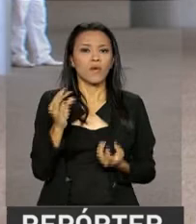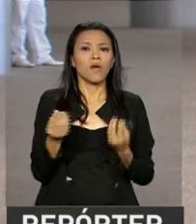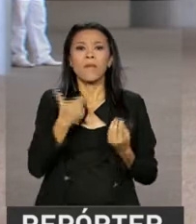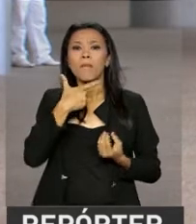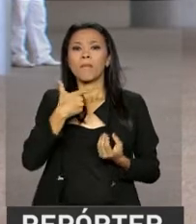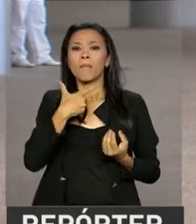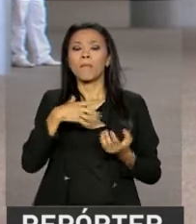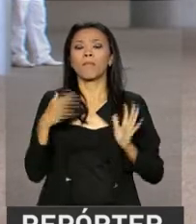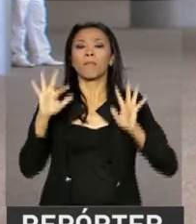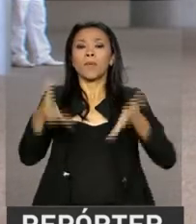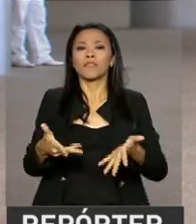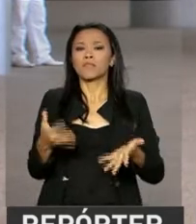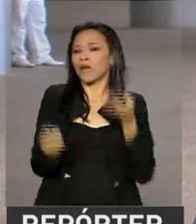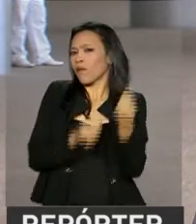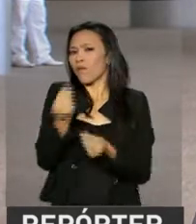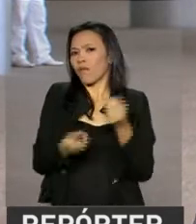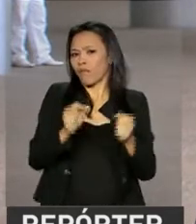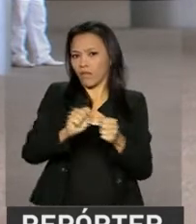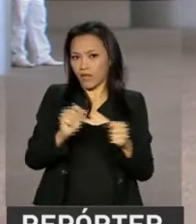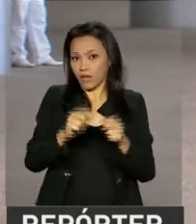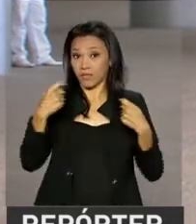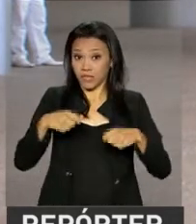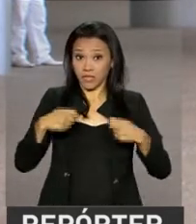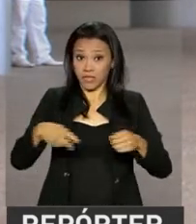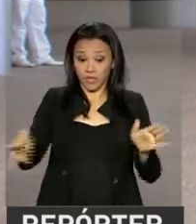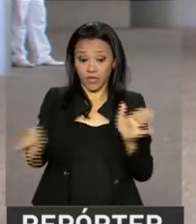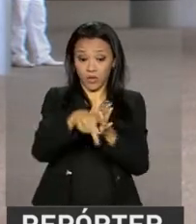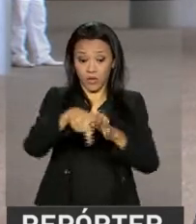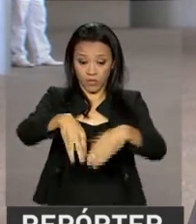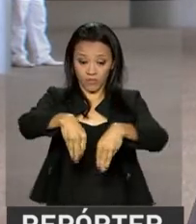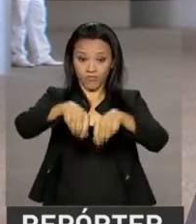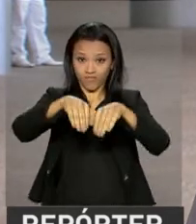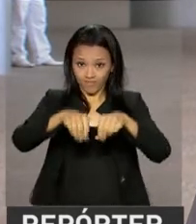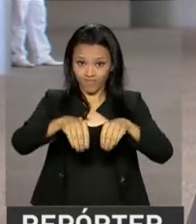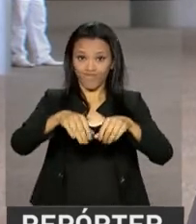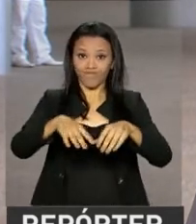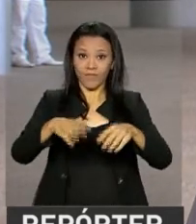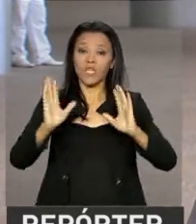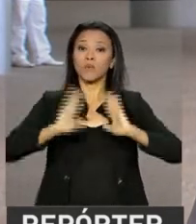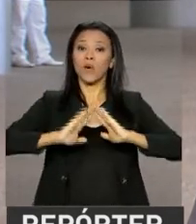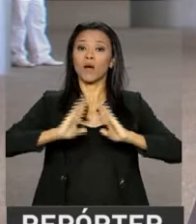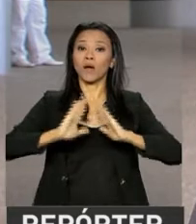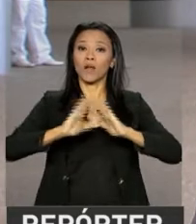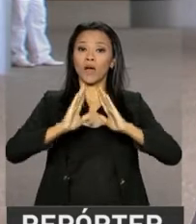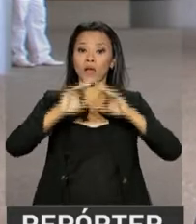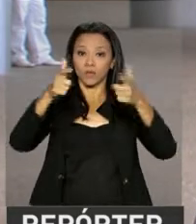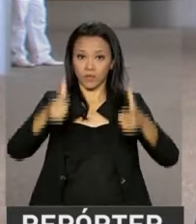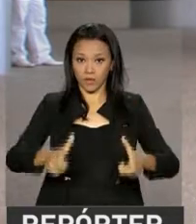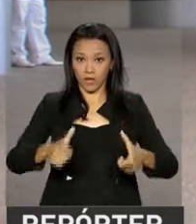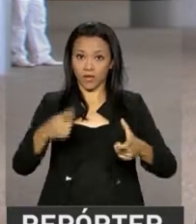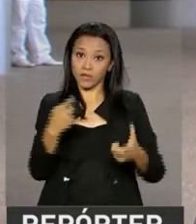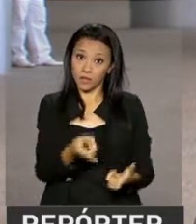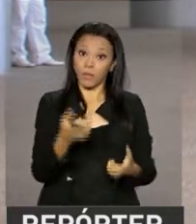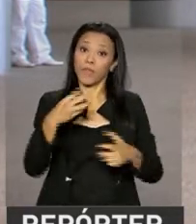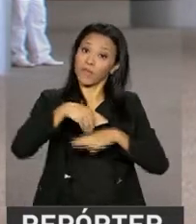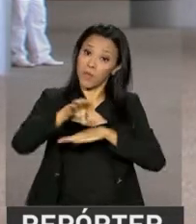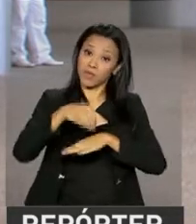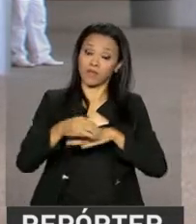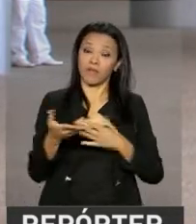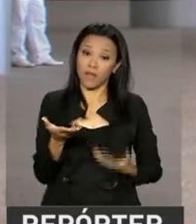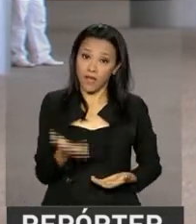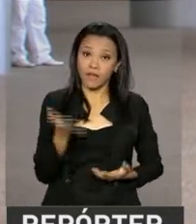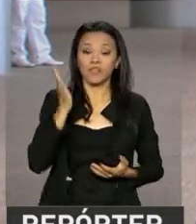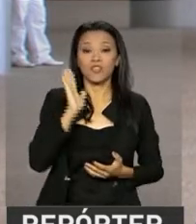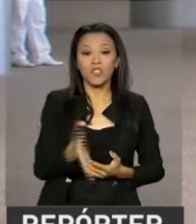o beneficiário ele deve ser o proprietário do imóvel e ainda morar lá no local então a informação é essa foi